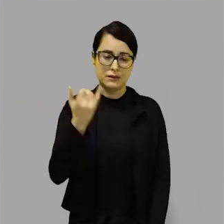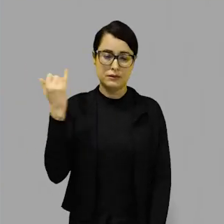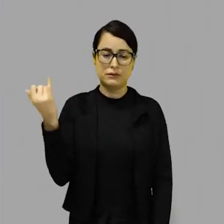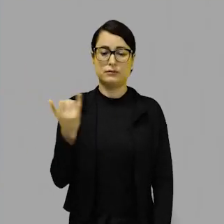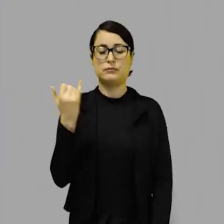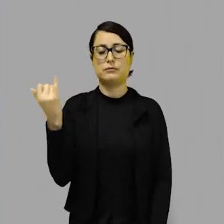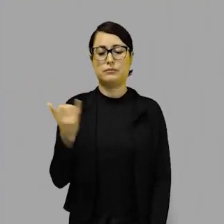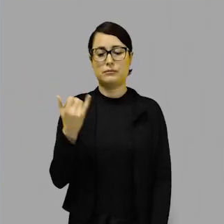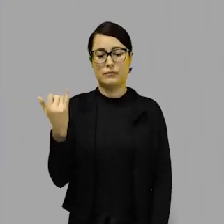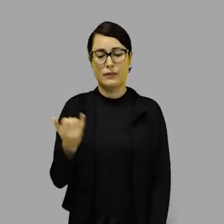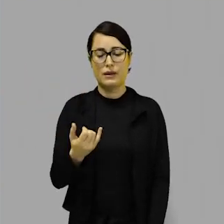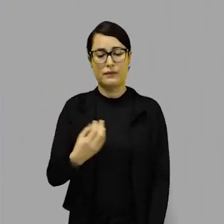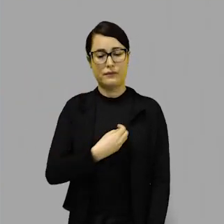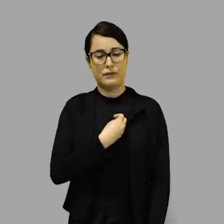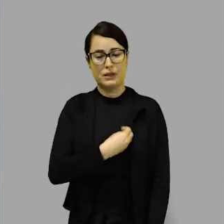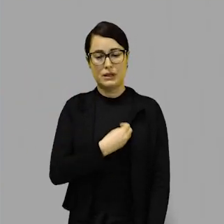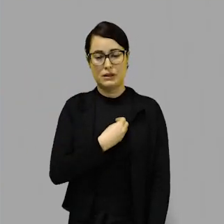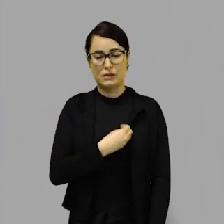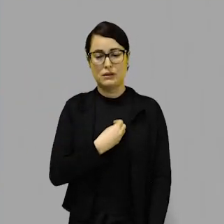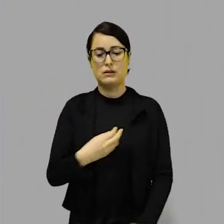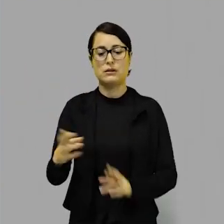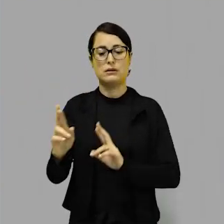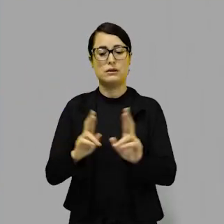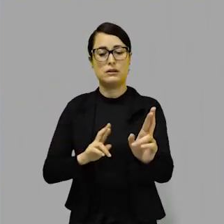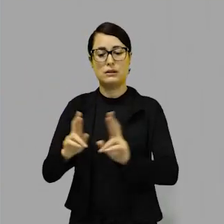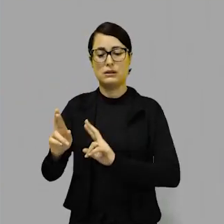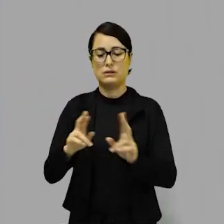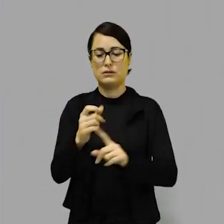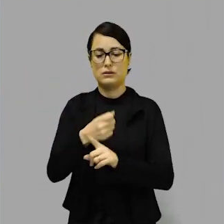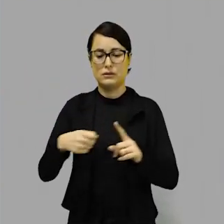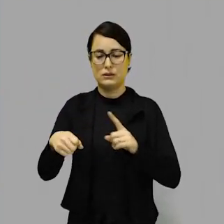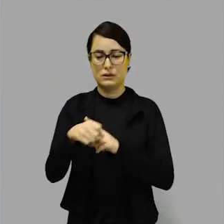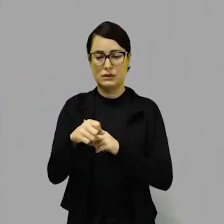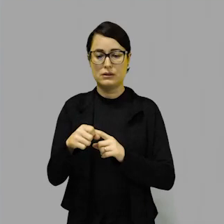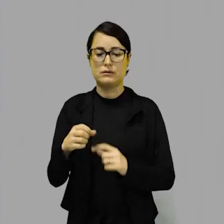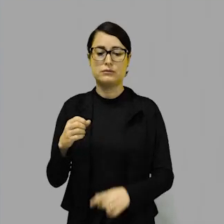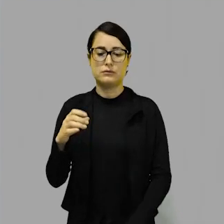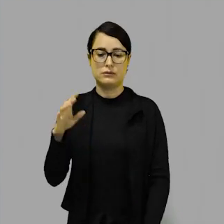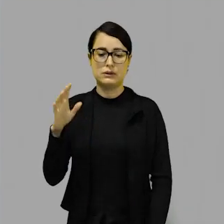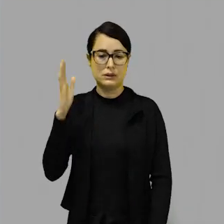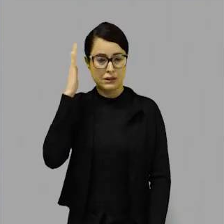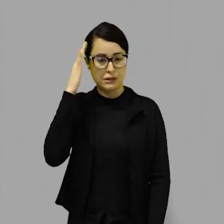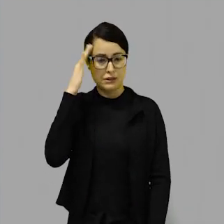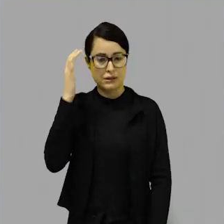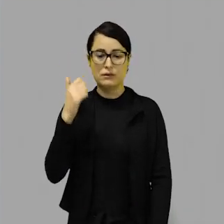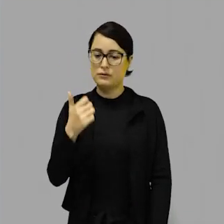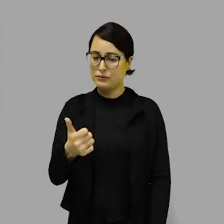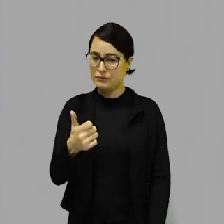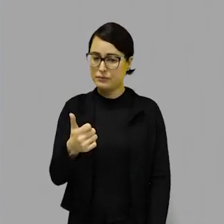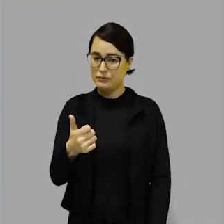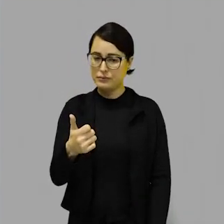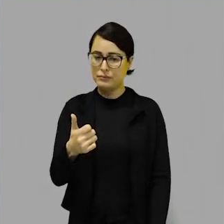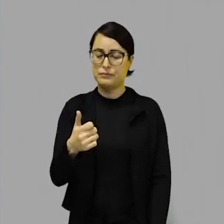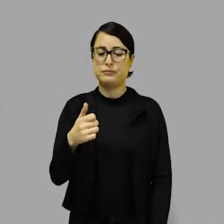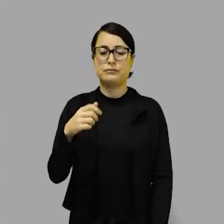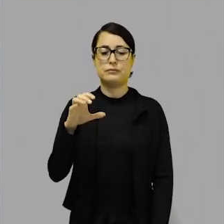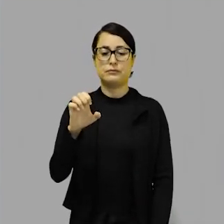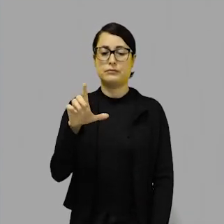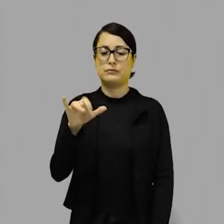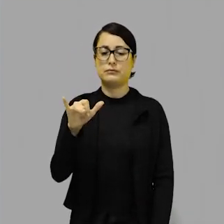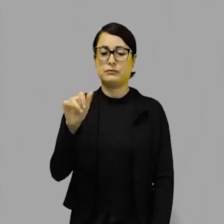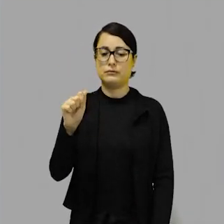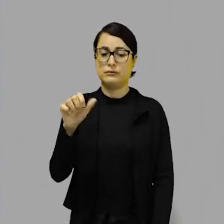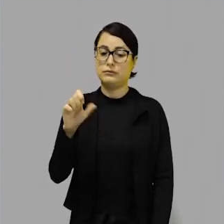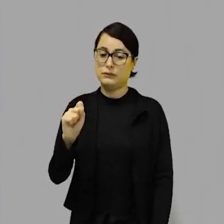coesão, para a existência das relações sociais. Beleza? Conseguiu entender bacana aí o Norbert Elias? Espero que sim.